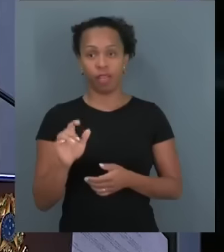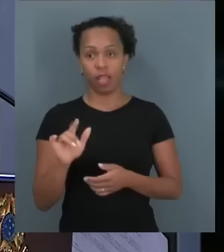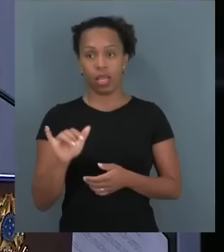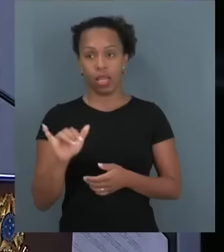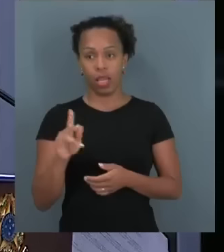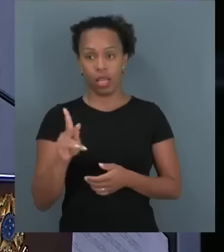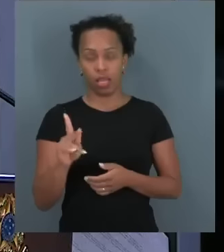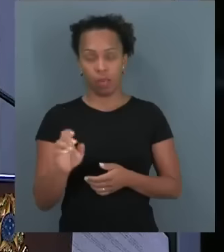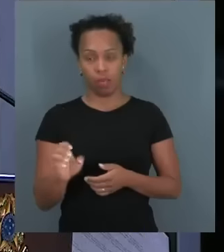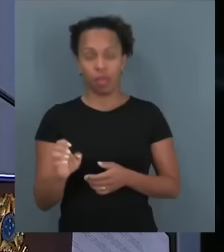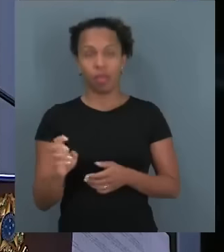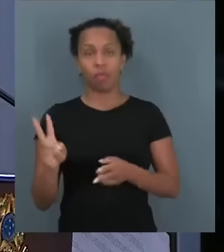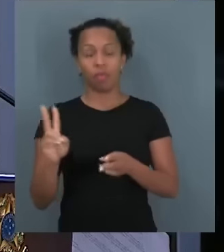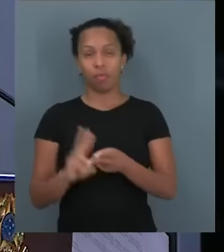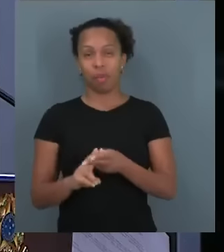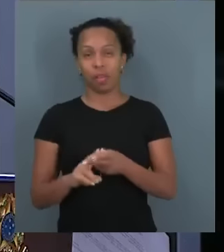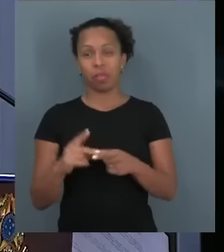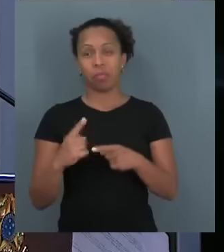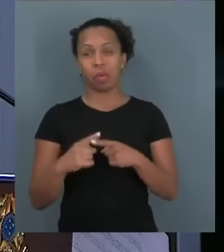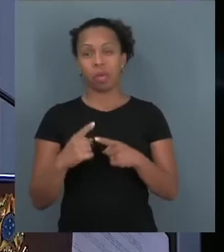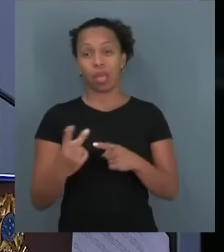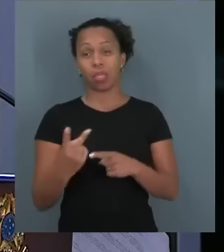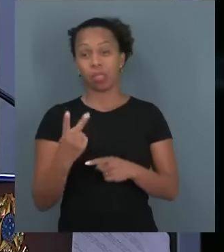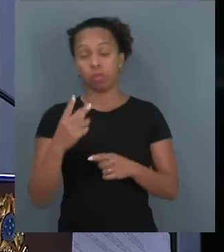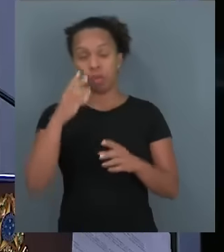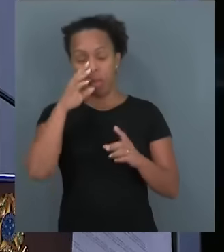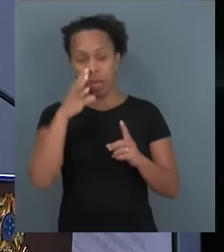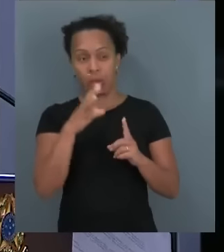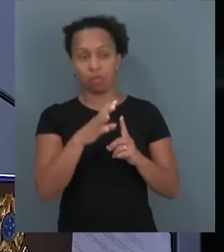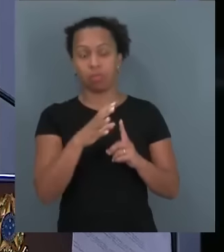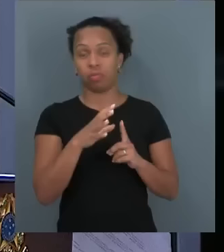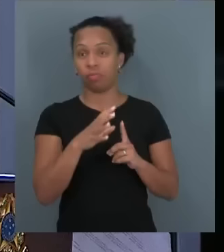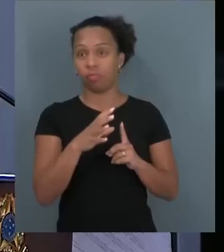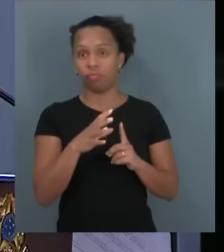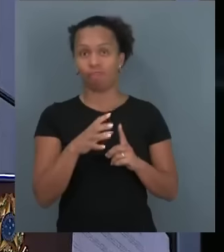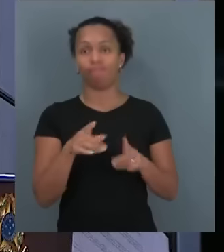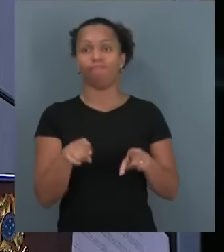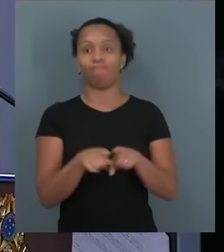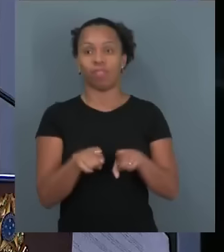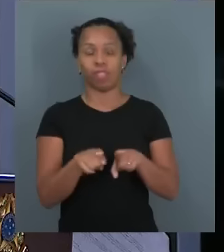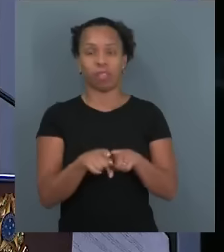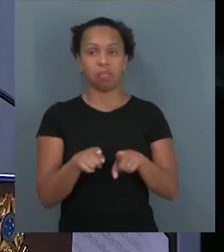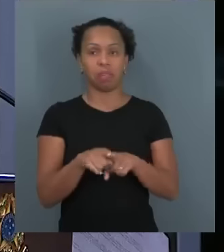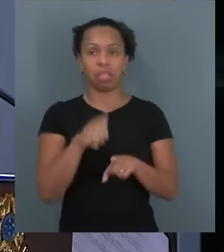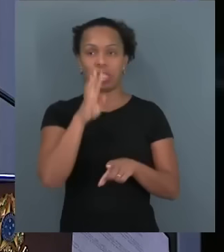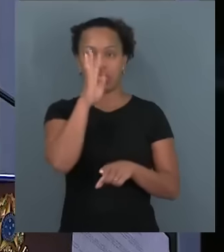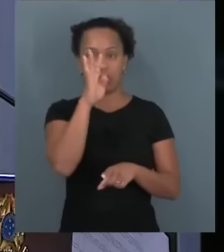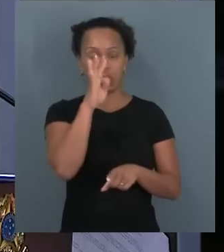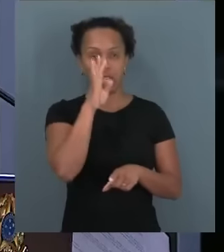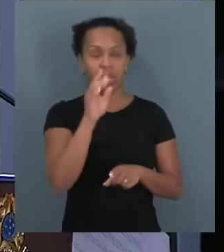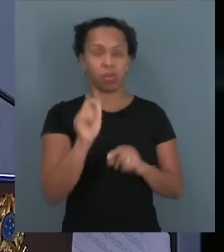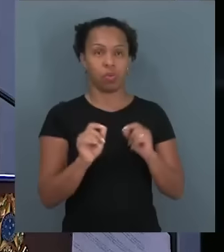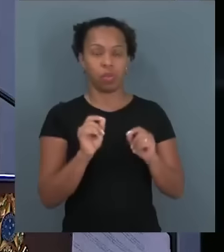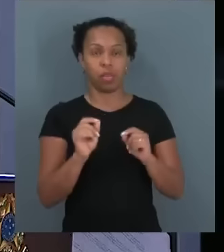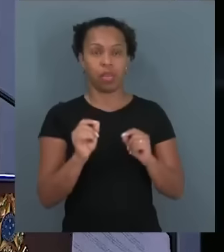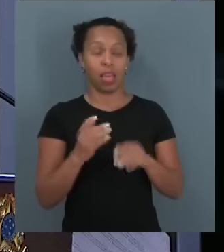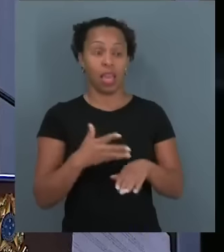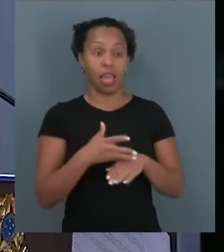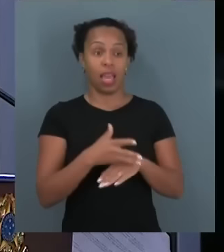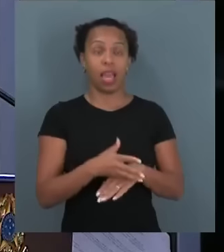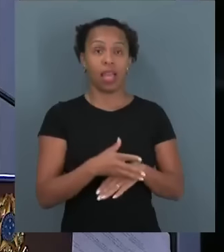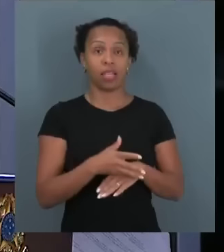por uma segunda acusação igualmente absurda. Um suposto acesso a uma rede de